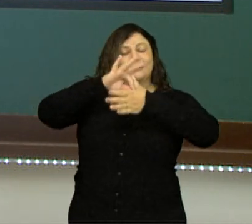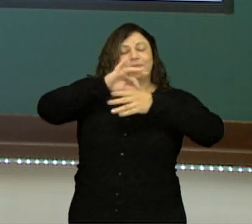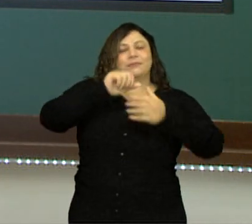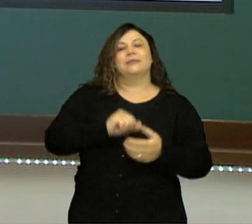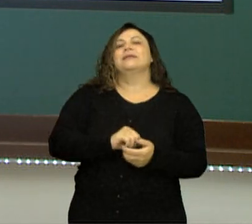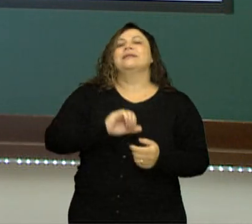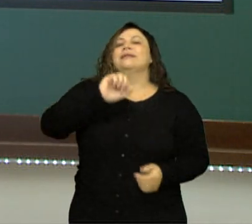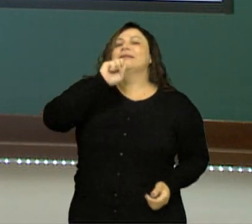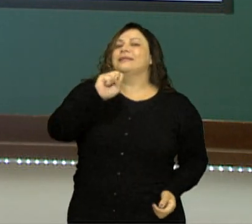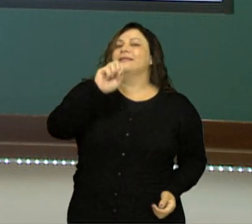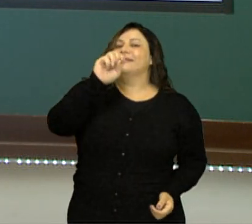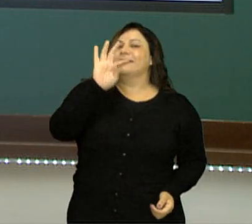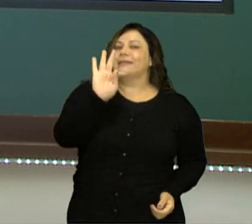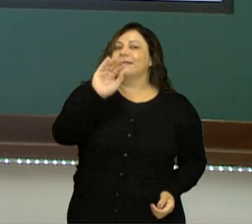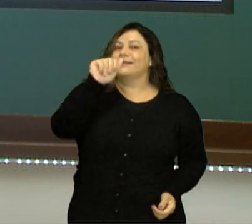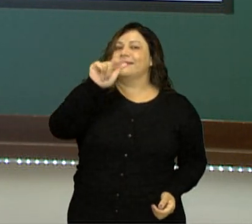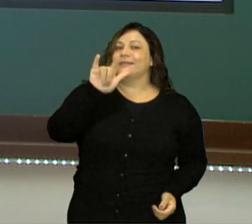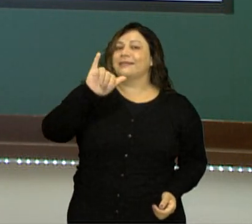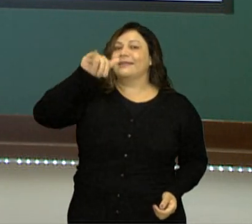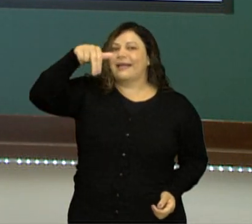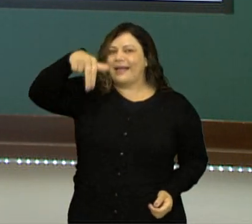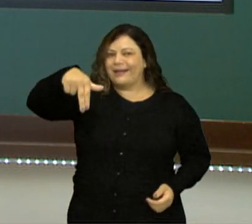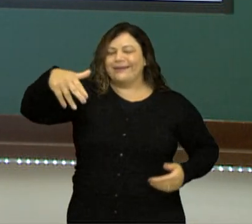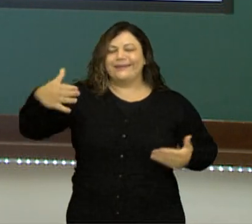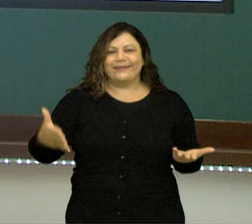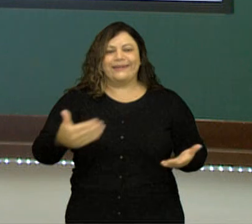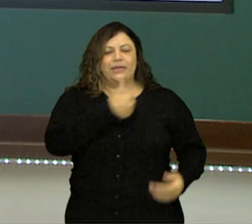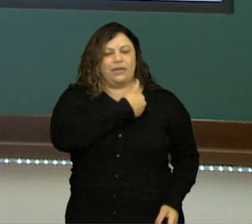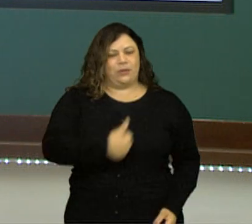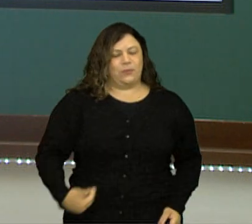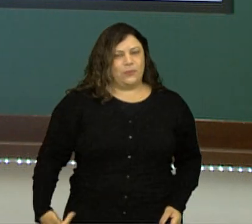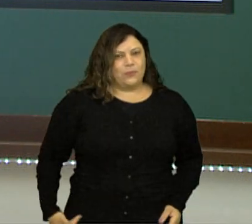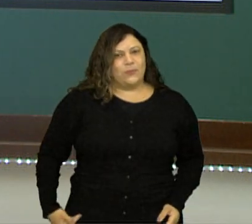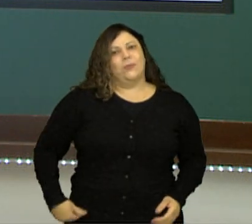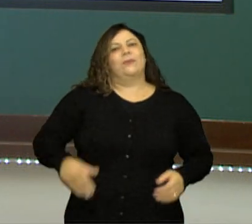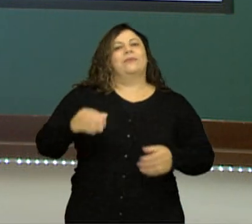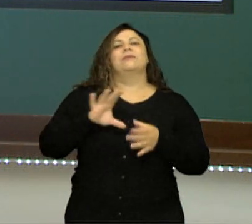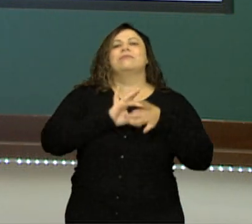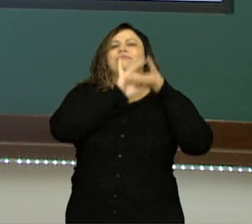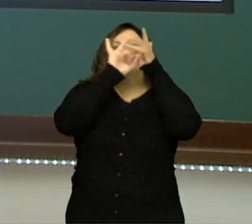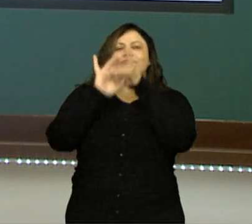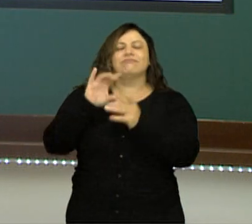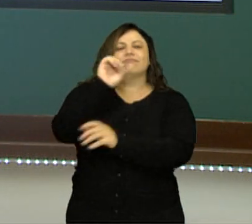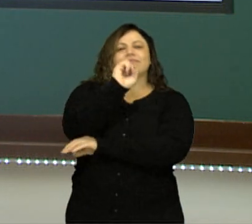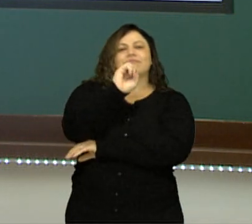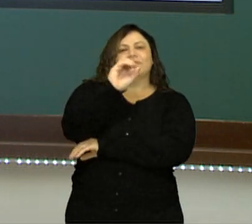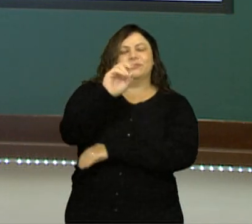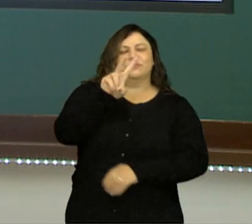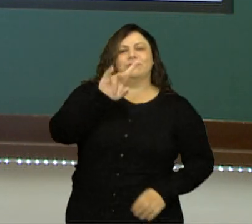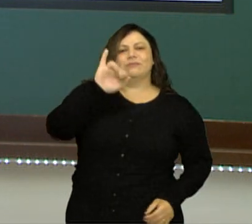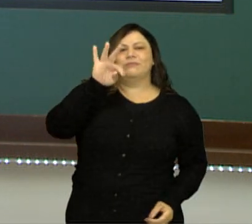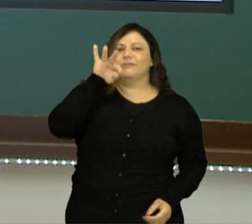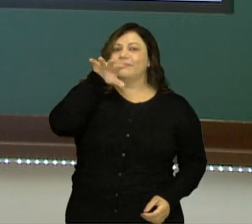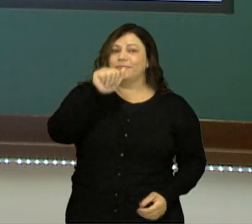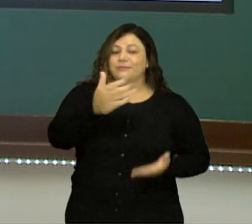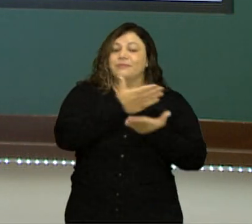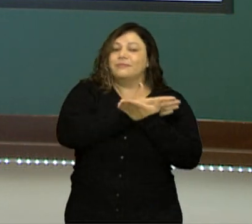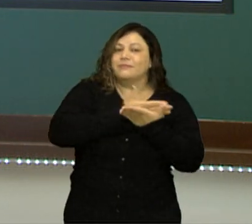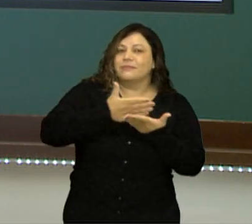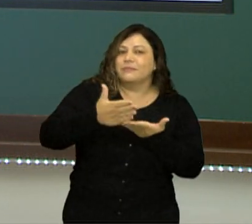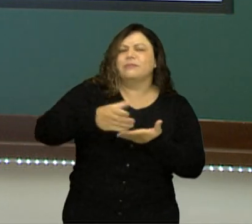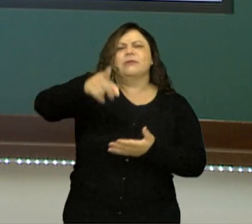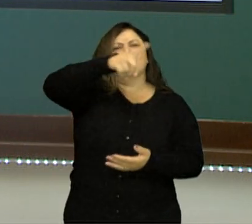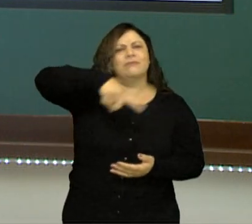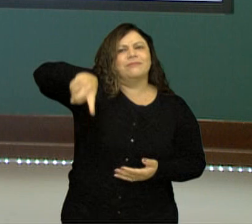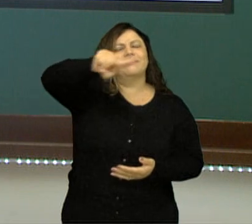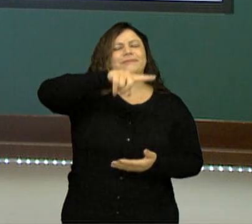Joseph Stalin. Então vamos falar sobre o governo do Stalin na União Soviética, mas para começarmos, para você